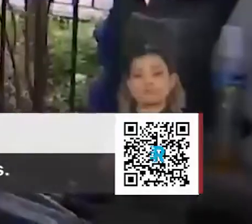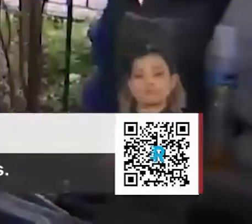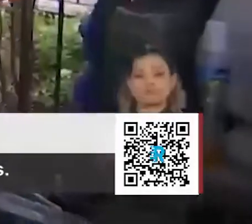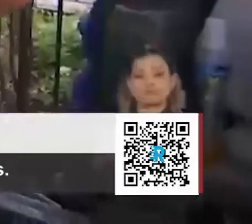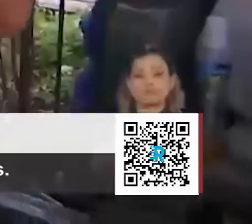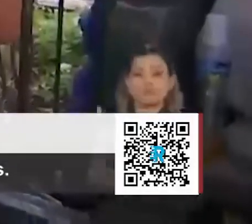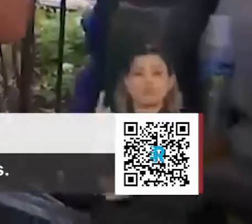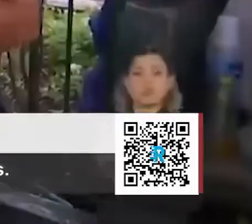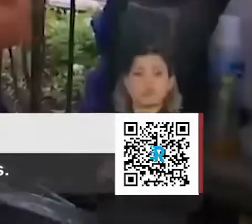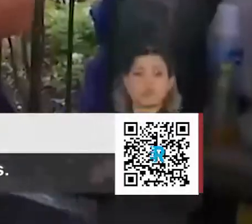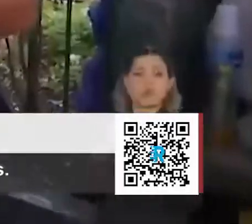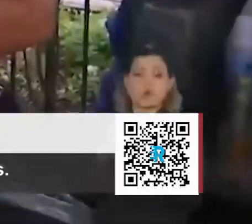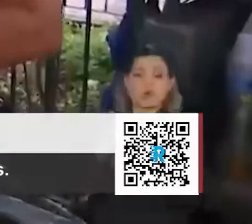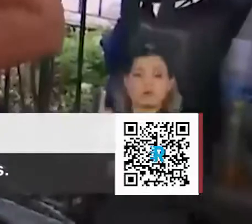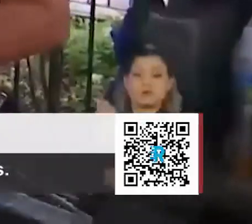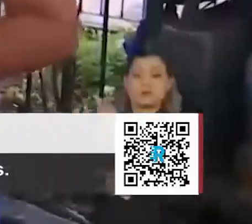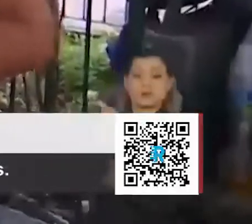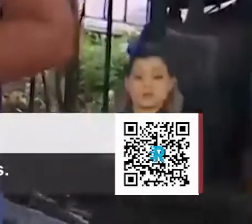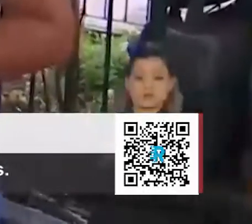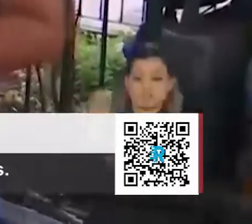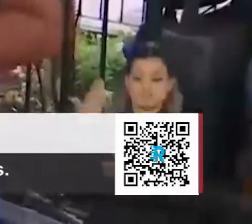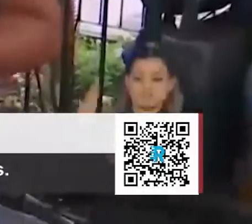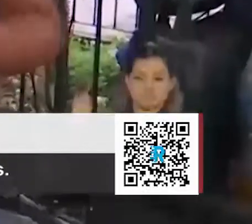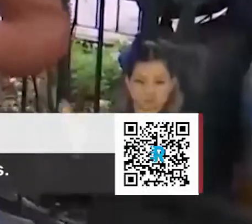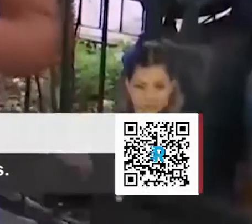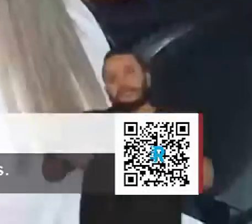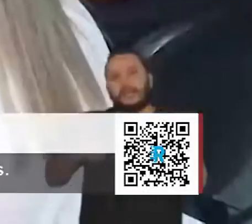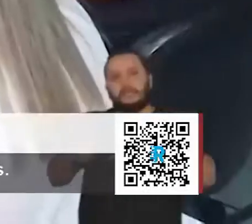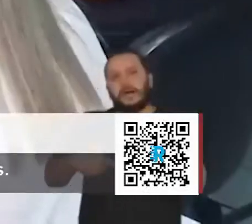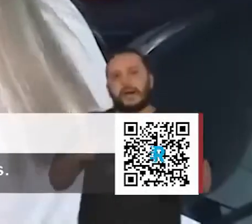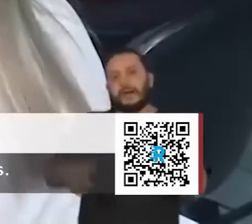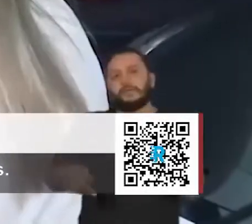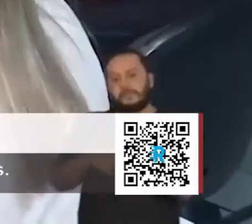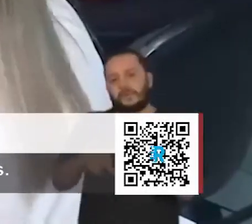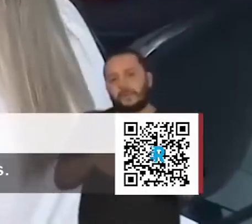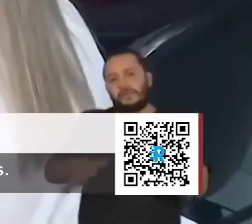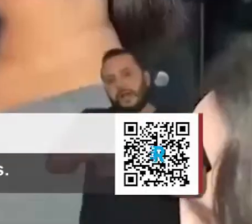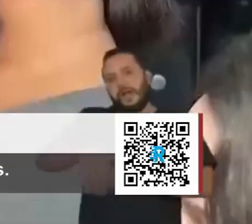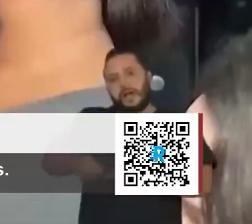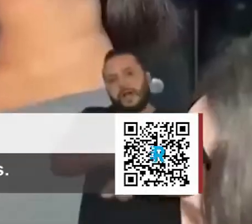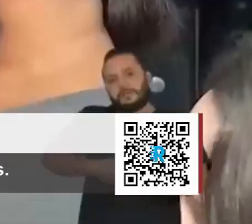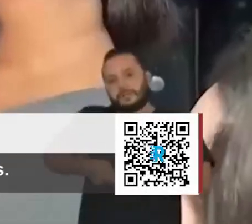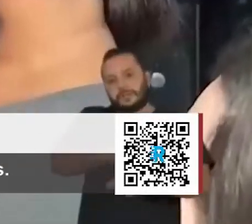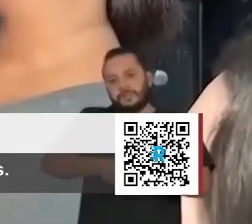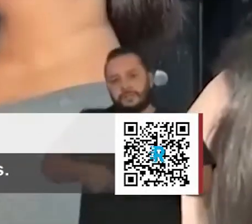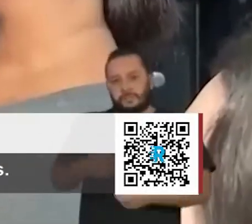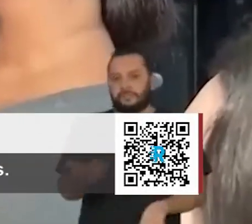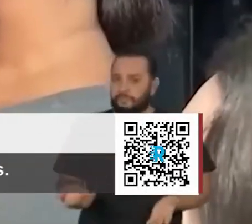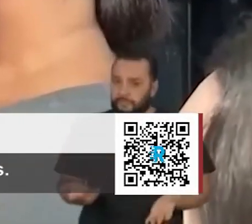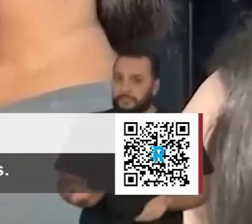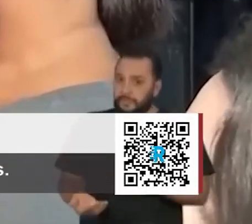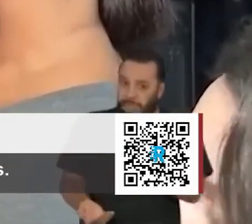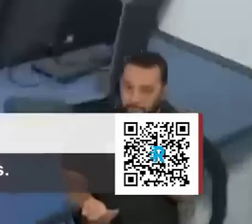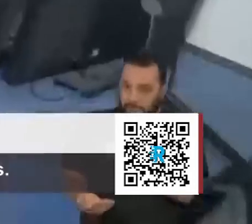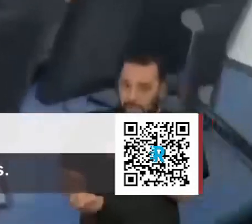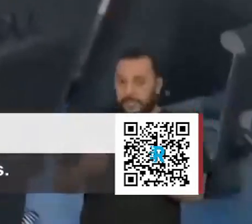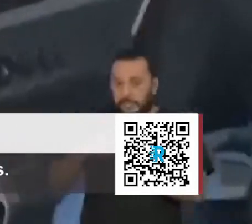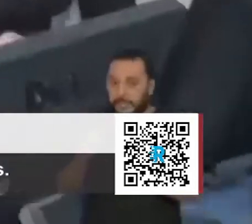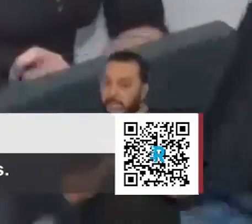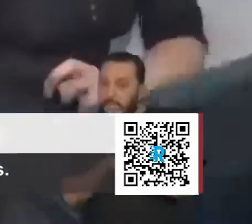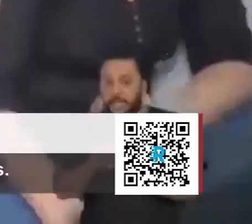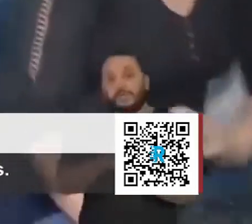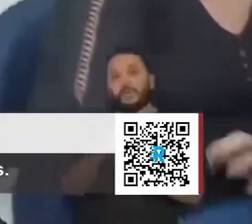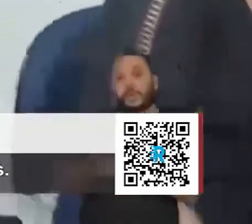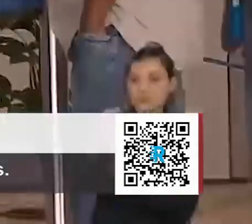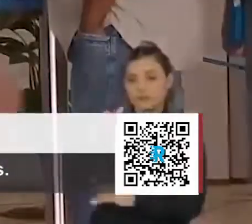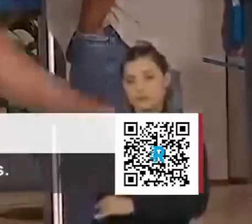vantagens e desvantagens de ser um microempreendedor individual. Veja o que é preciso ter para se adaptar nas chamadas profissões do futuro.